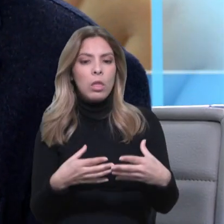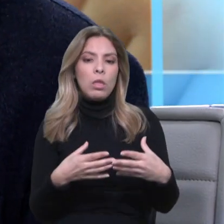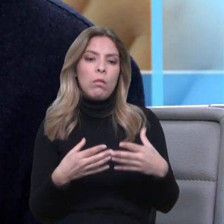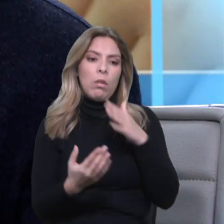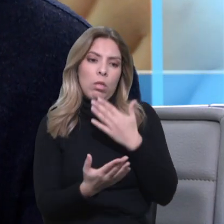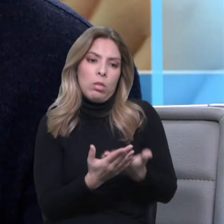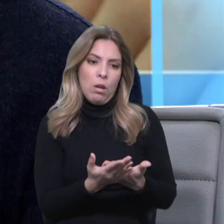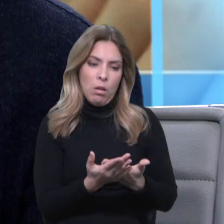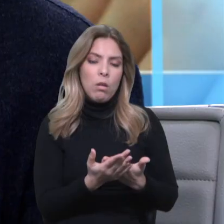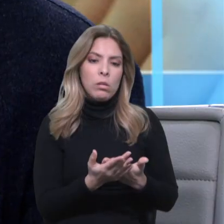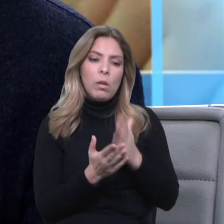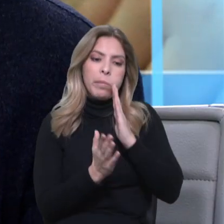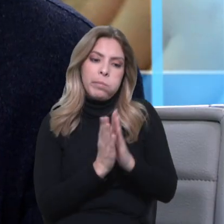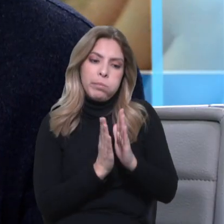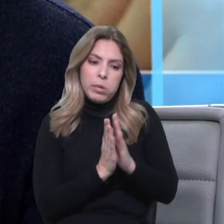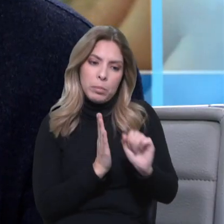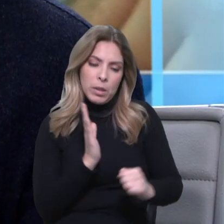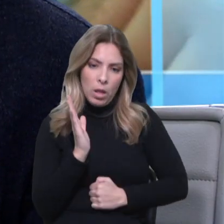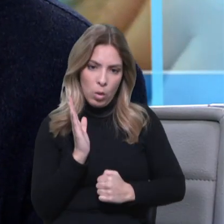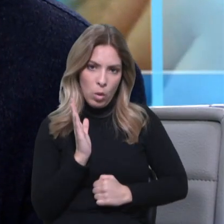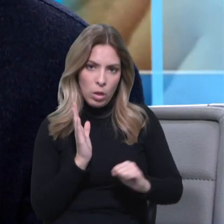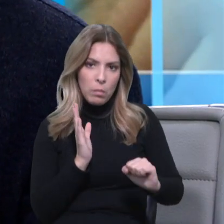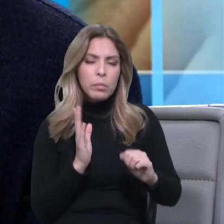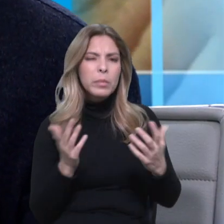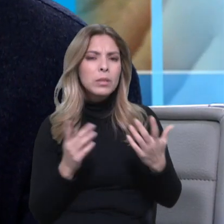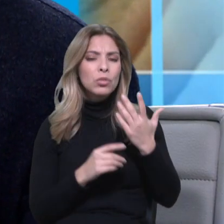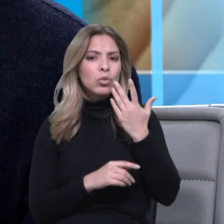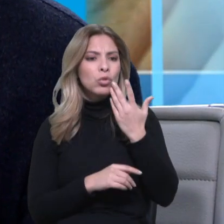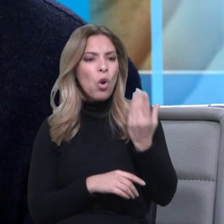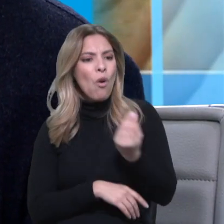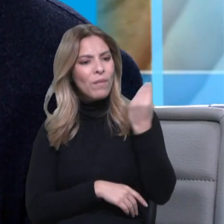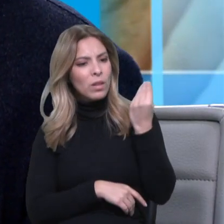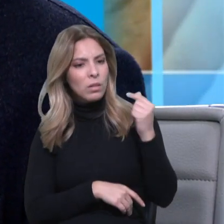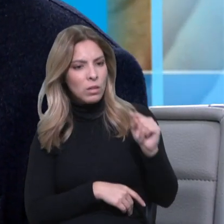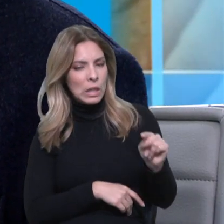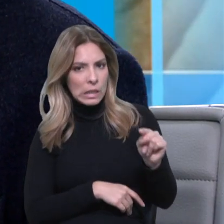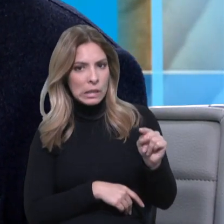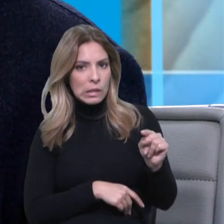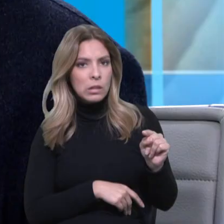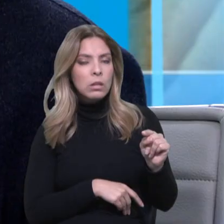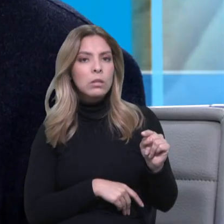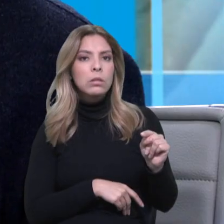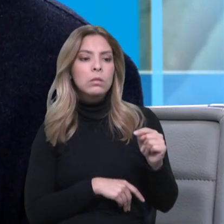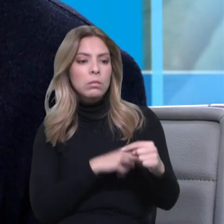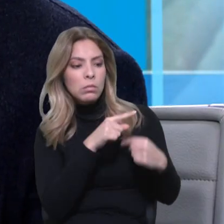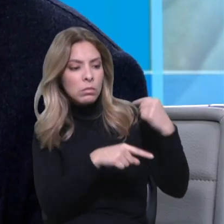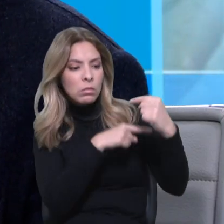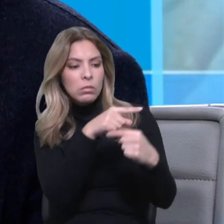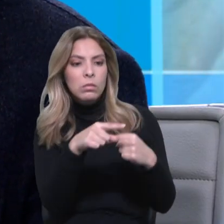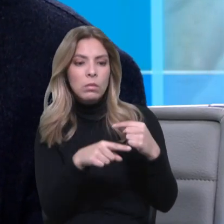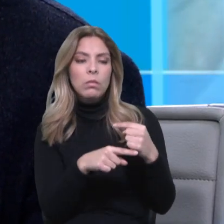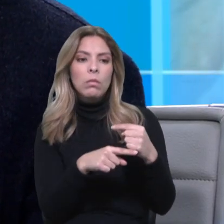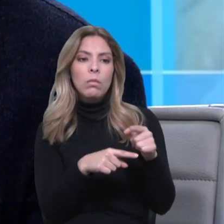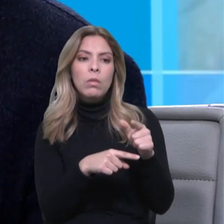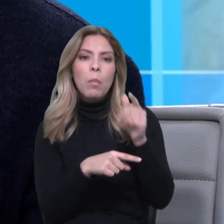Católica, hoje em dia estes já não são, e para as gerações novas, nós temos visto isto, aqueles preconceitos